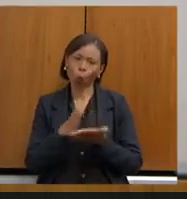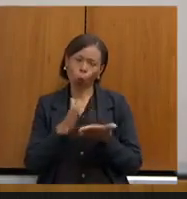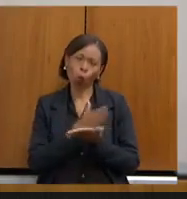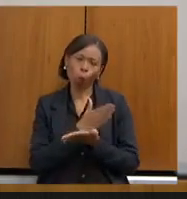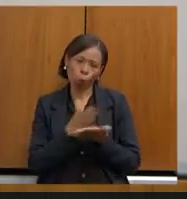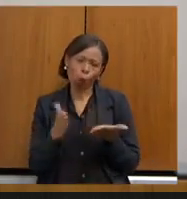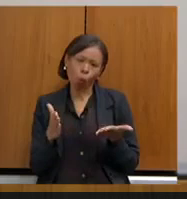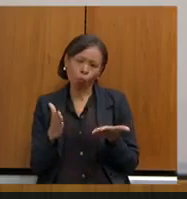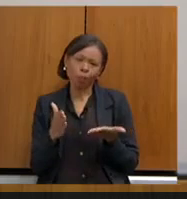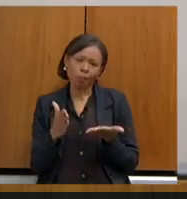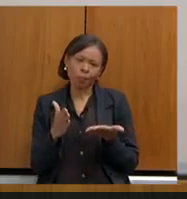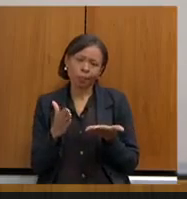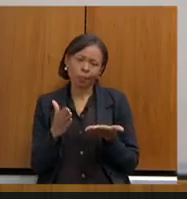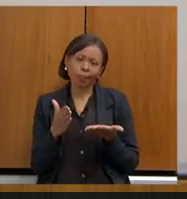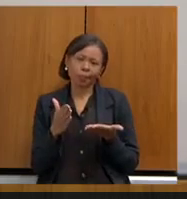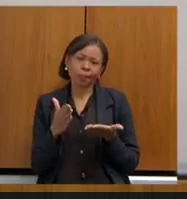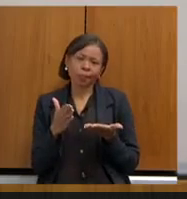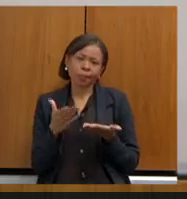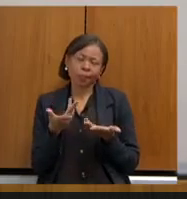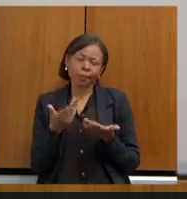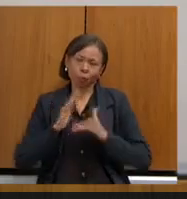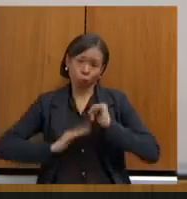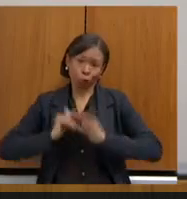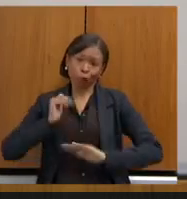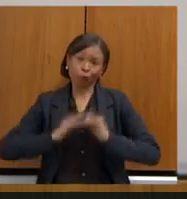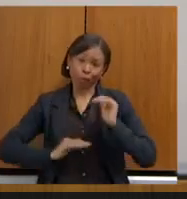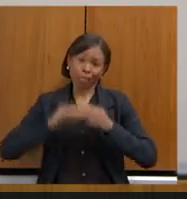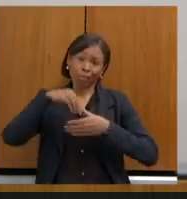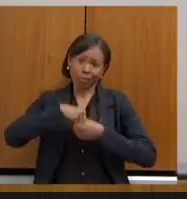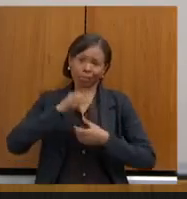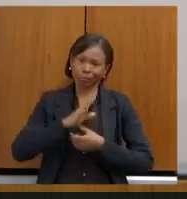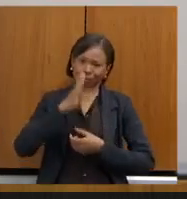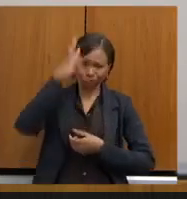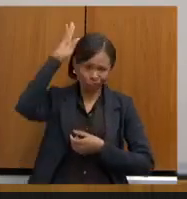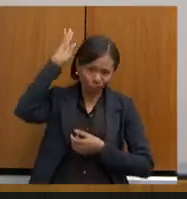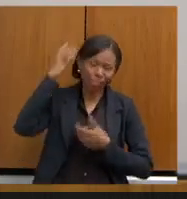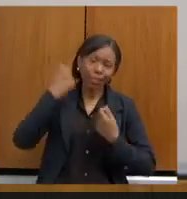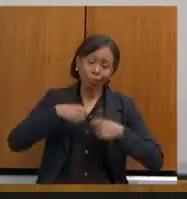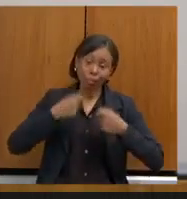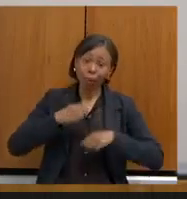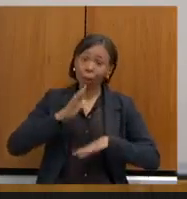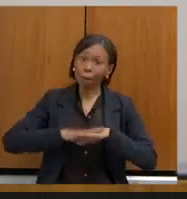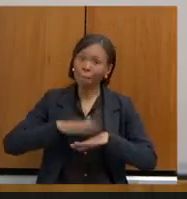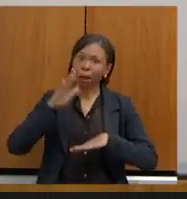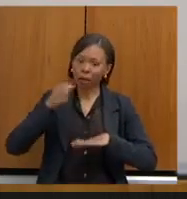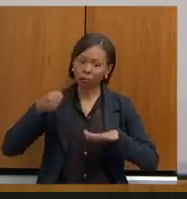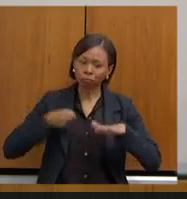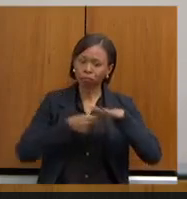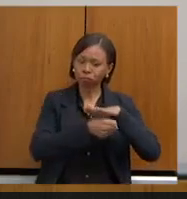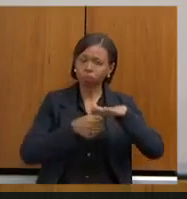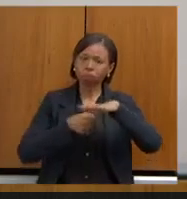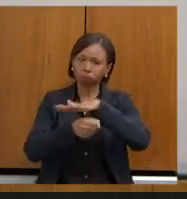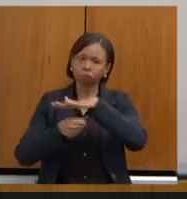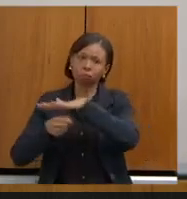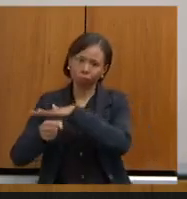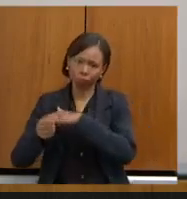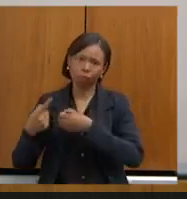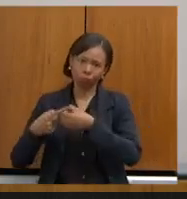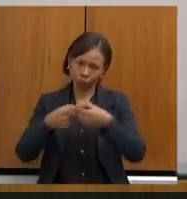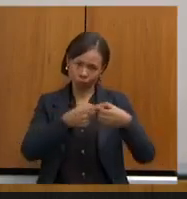deficiência de efetivo do Corpo de Bombeiros Militar EA necessidade de ampliação da instituição por mais municípios